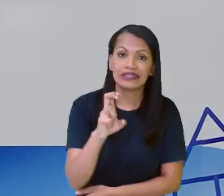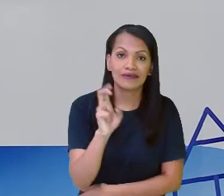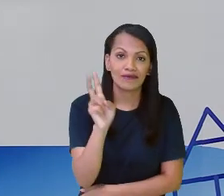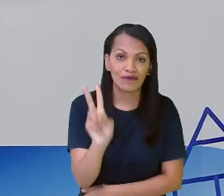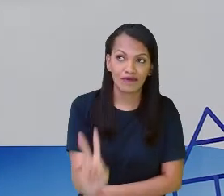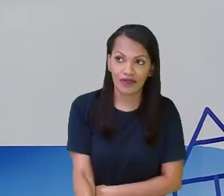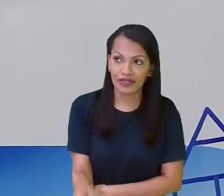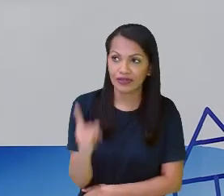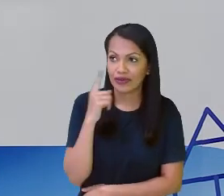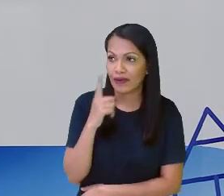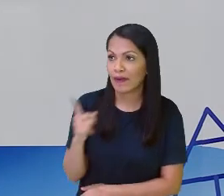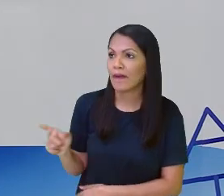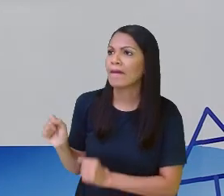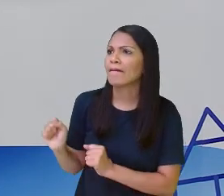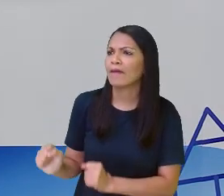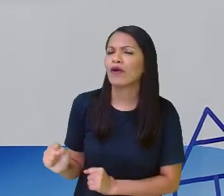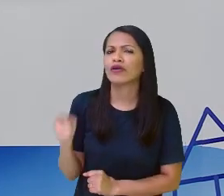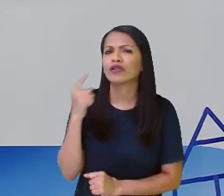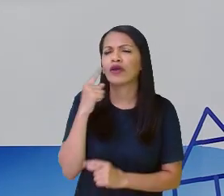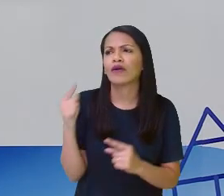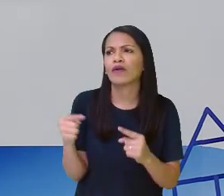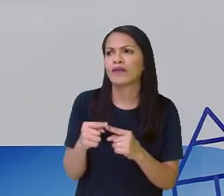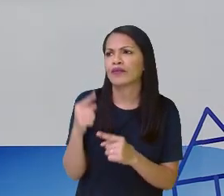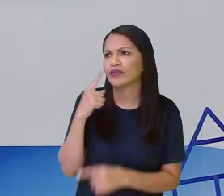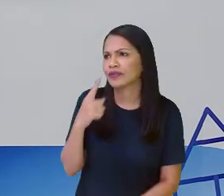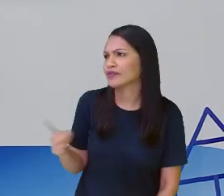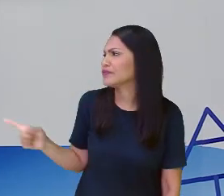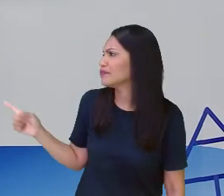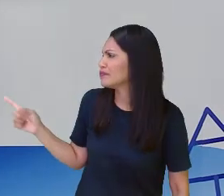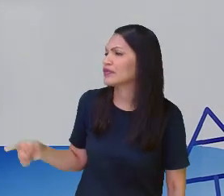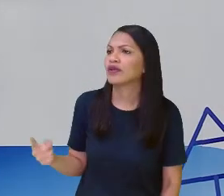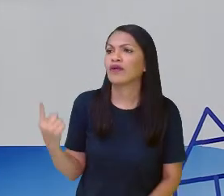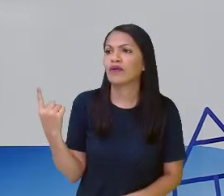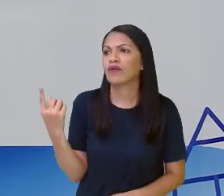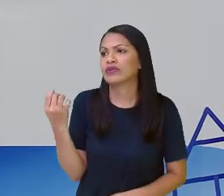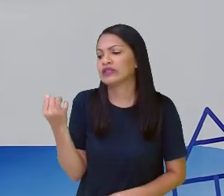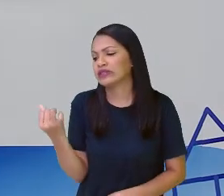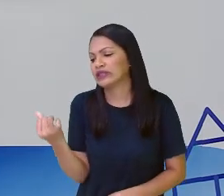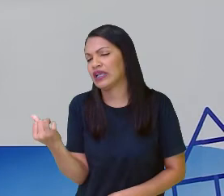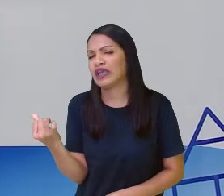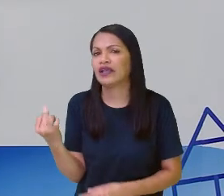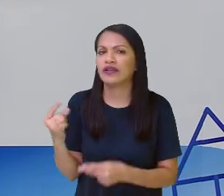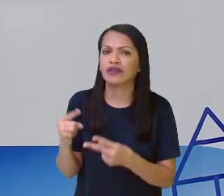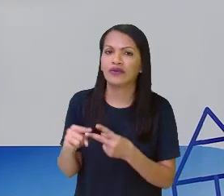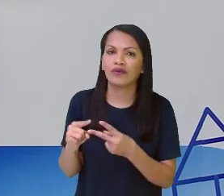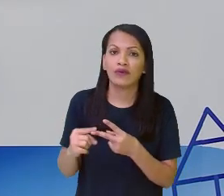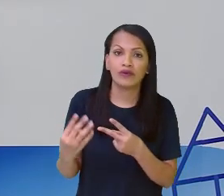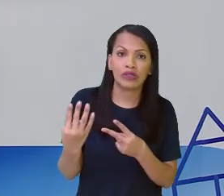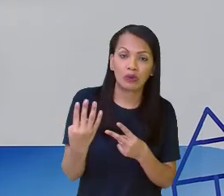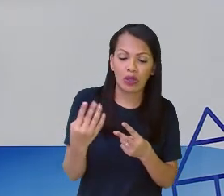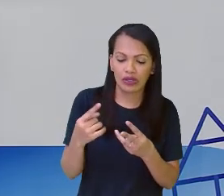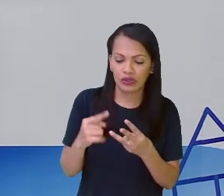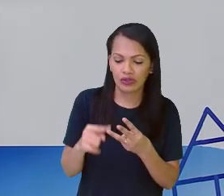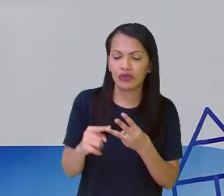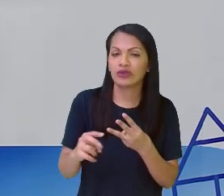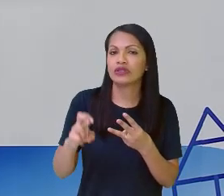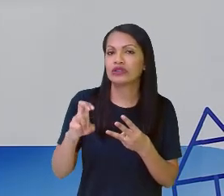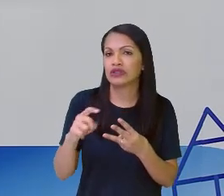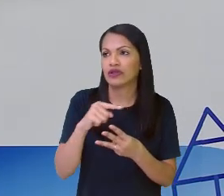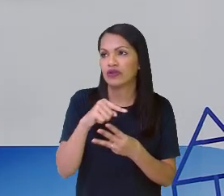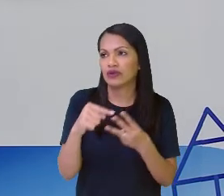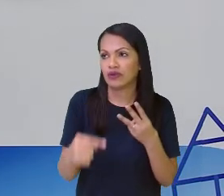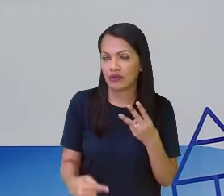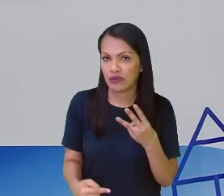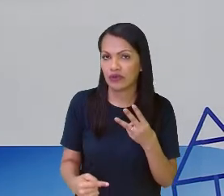2 vezes essa combinação e um ali, ó. Um de 6, um de 4 e um de 5, 15. Outra de